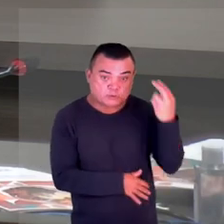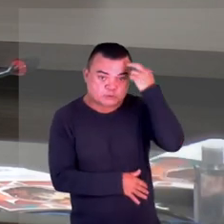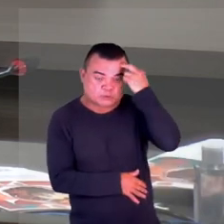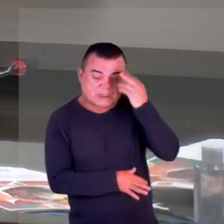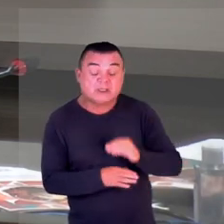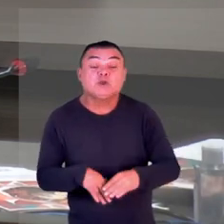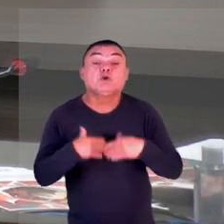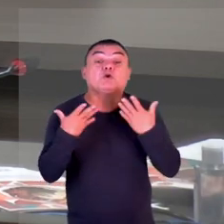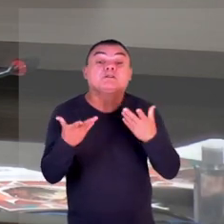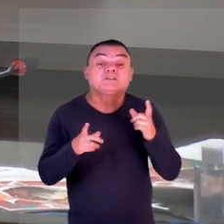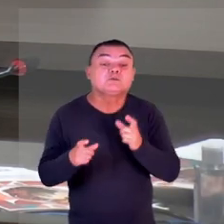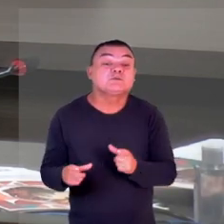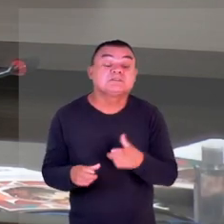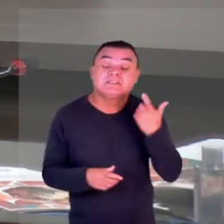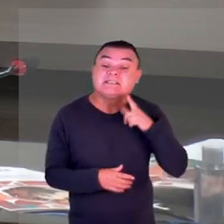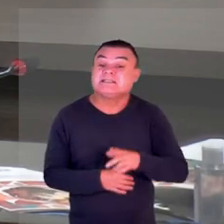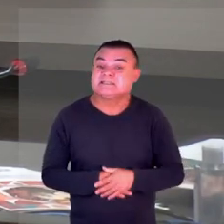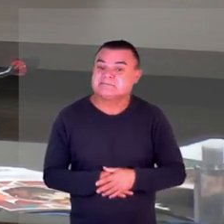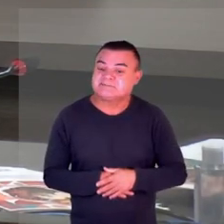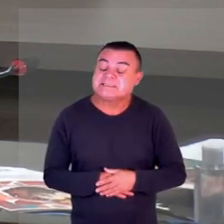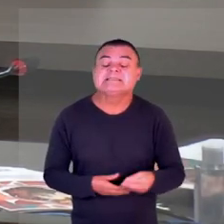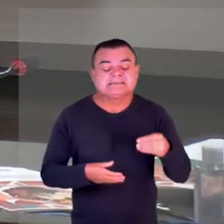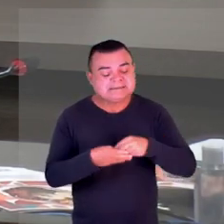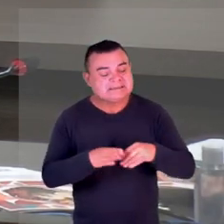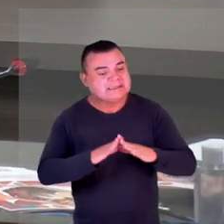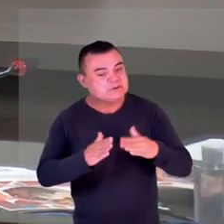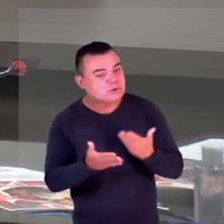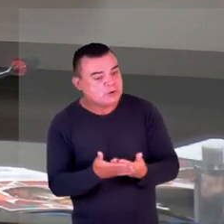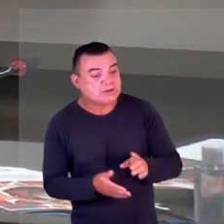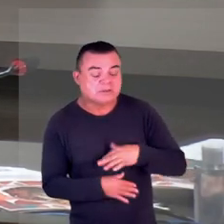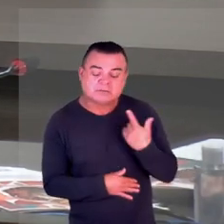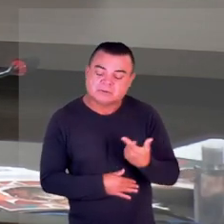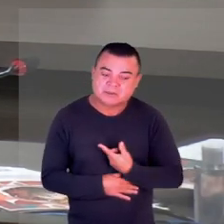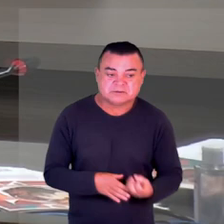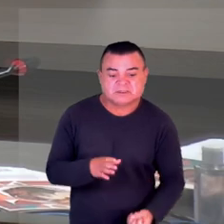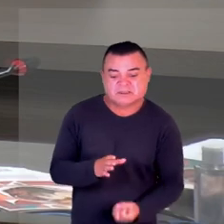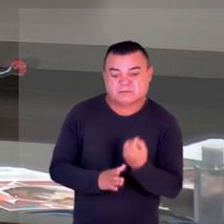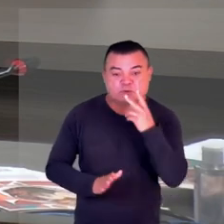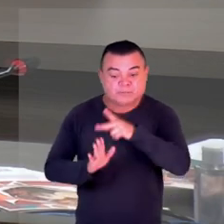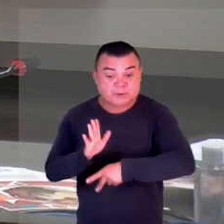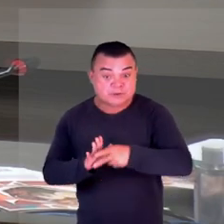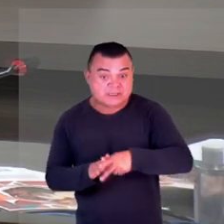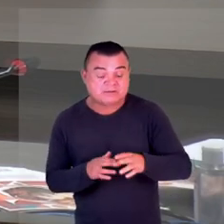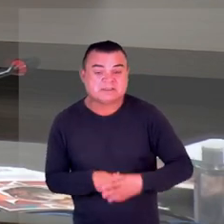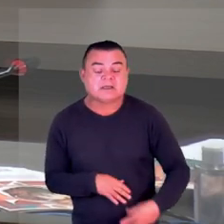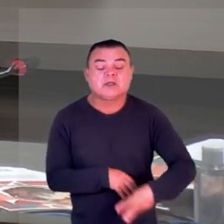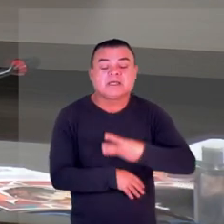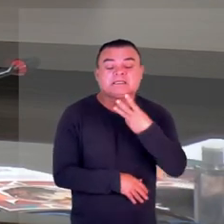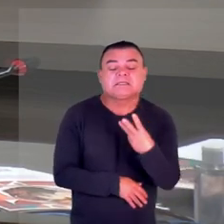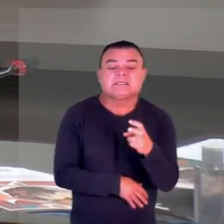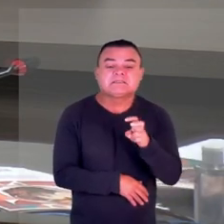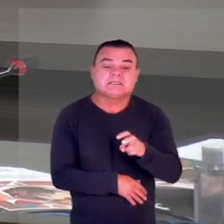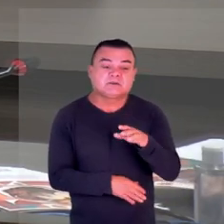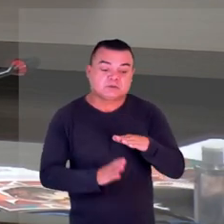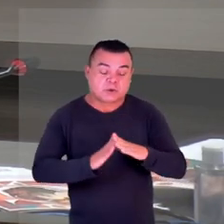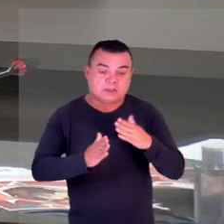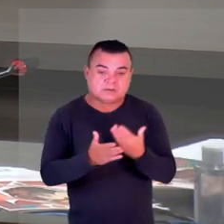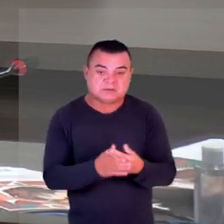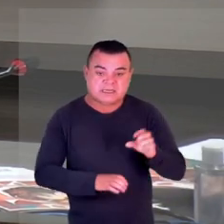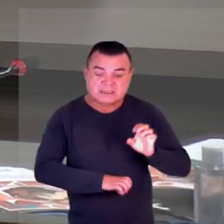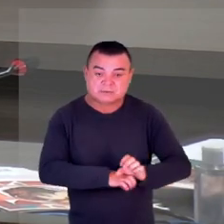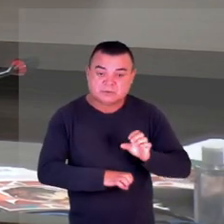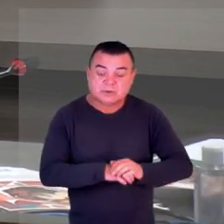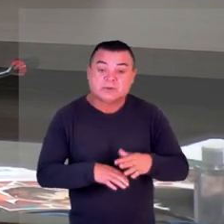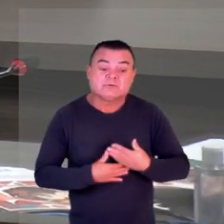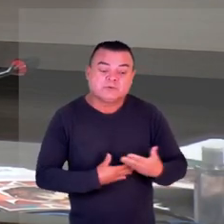maior facilidade nas escolas então nós lançamos um projeto em que 35 escolas no estado foram abrangidas